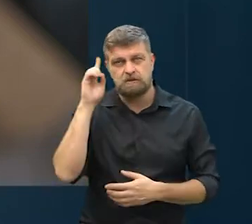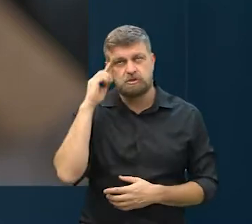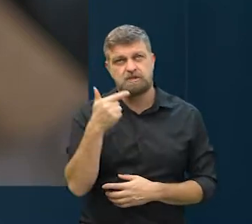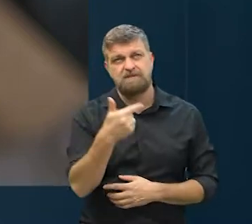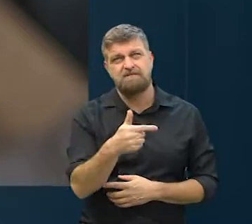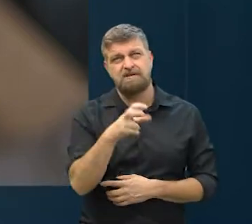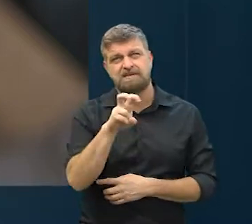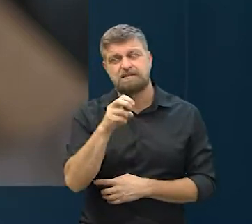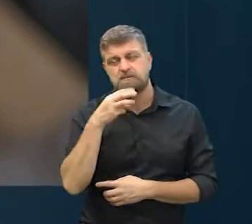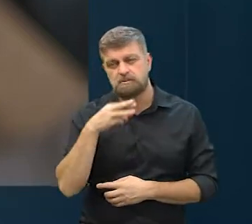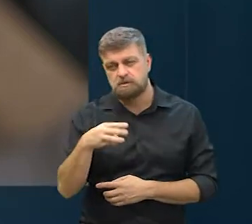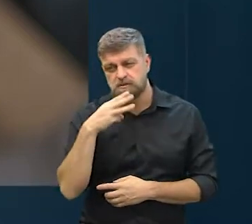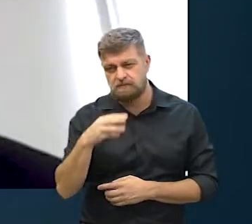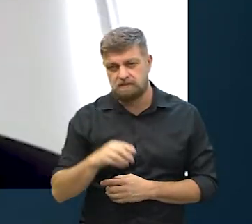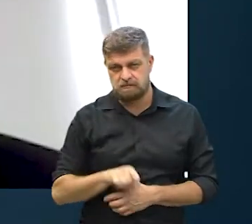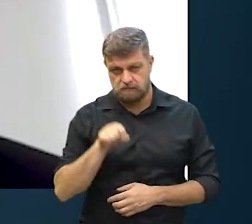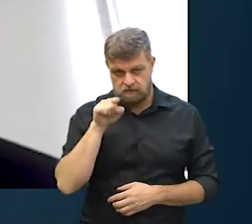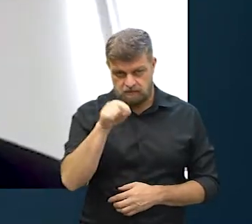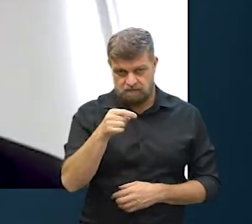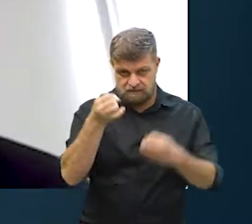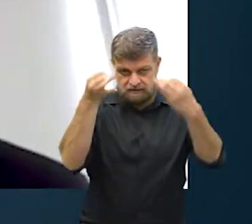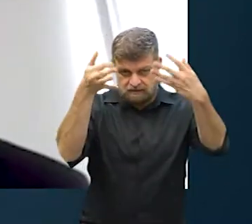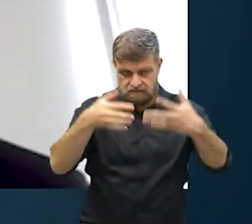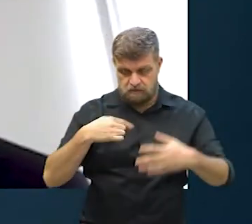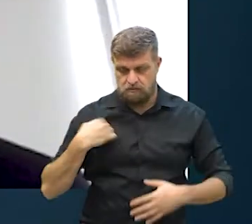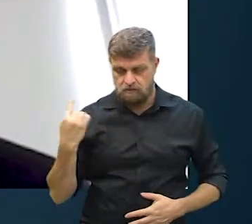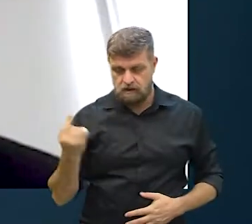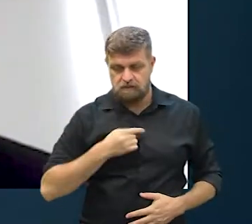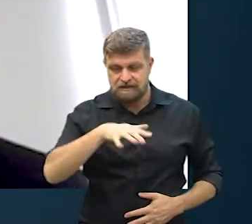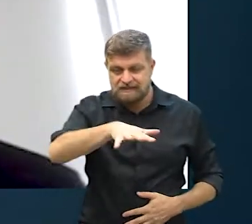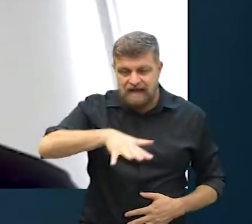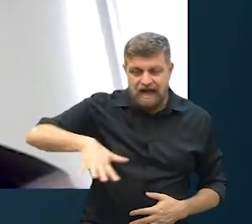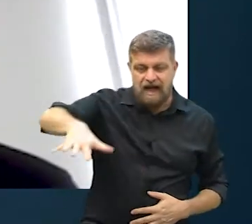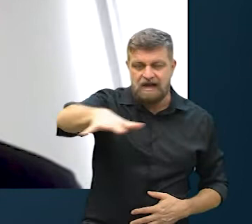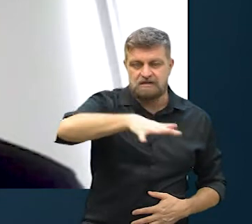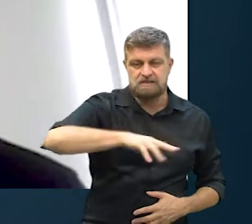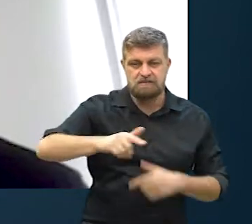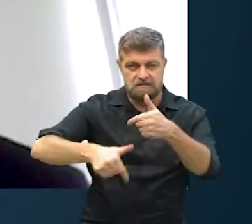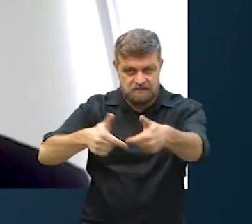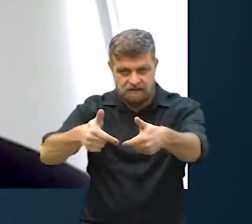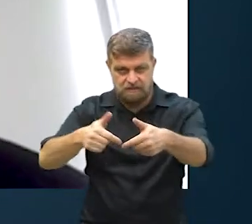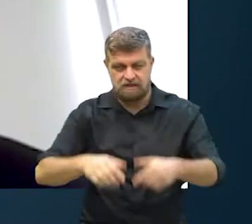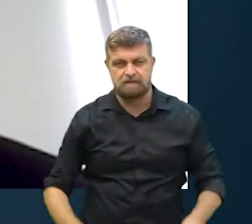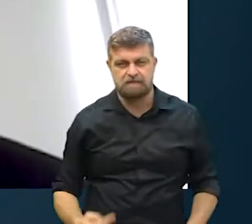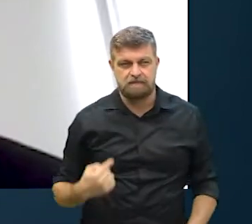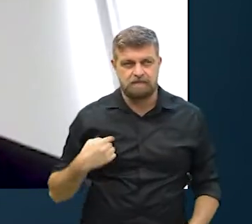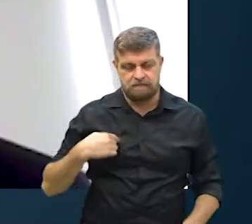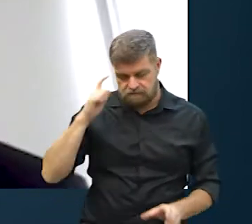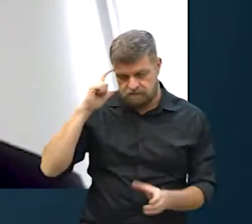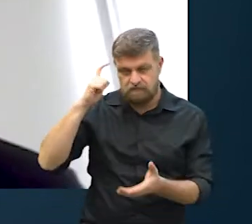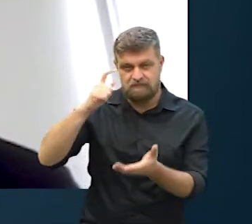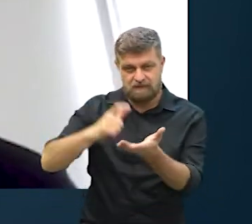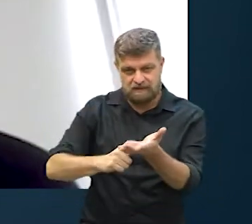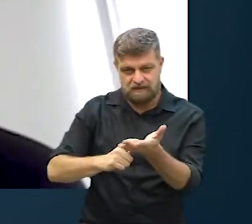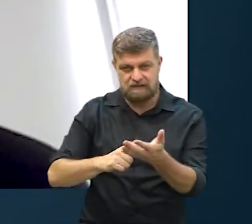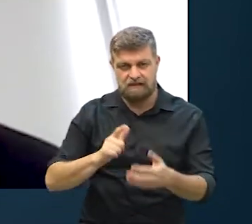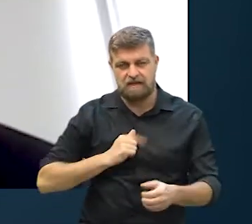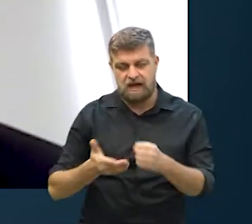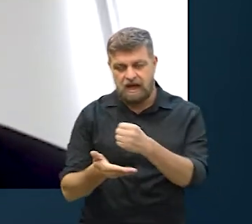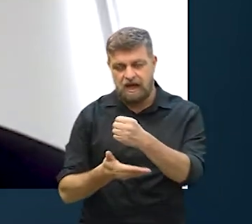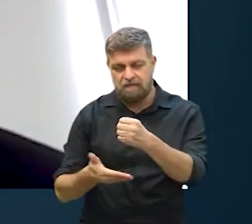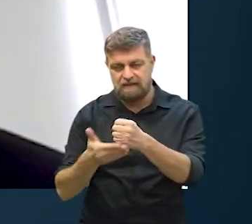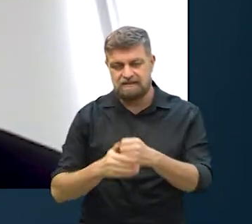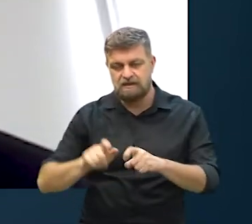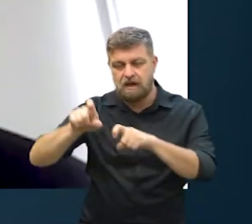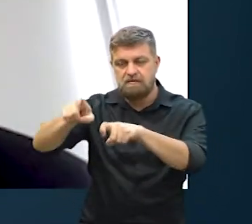foi no dia 25 de março. E como você falou, né, a questão da nossa região que a gente atua. A nossa tese de crescimento é